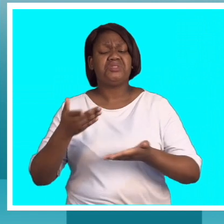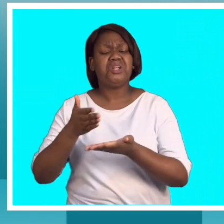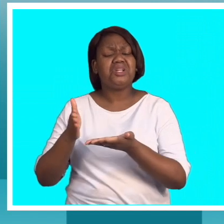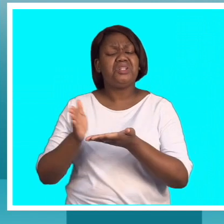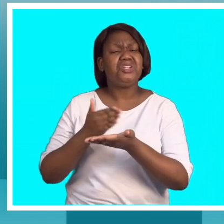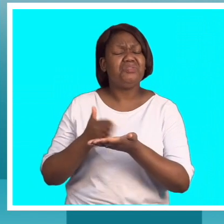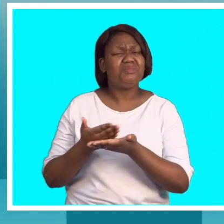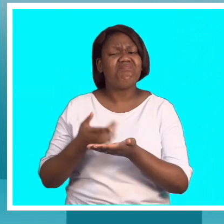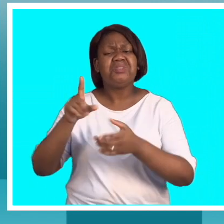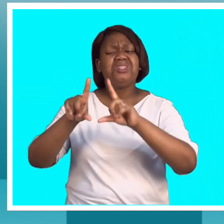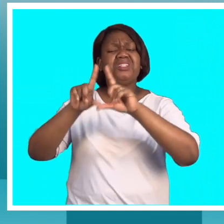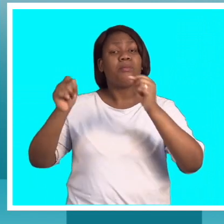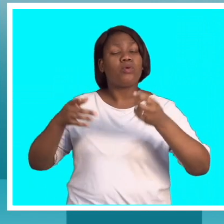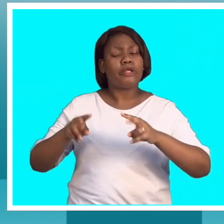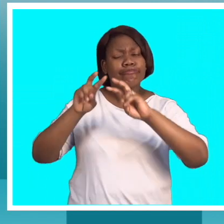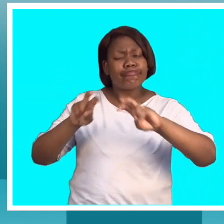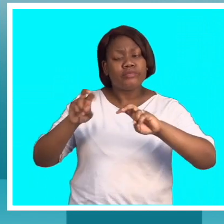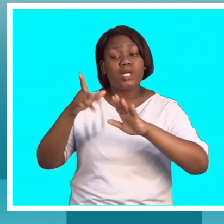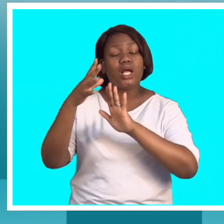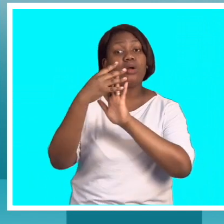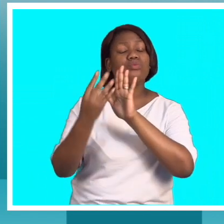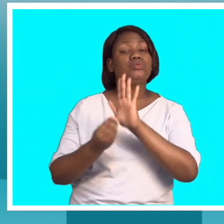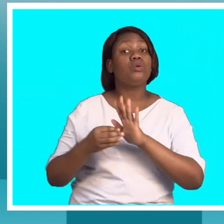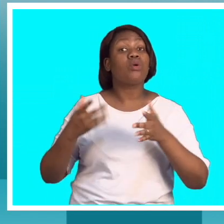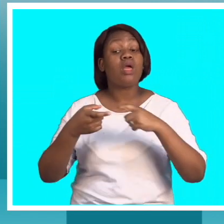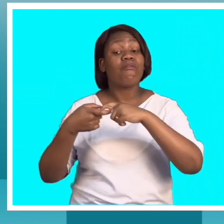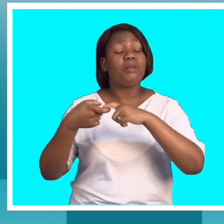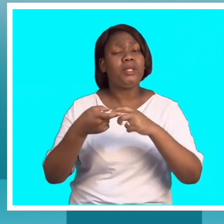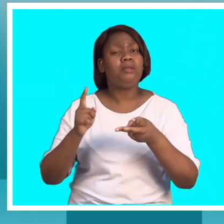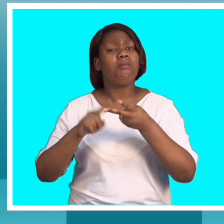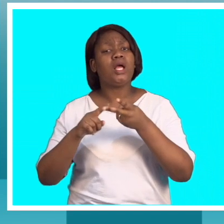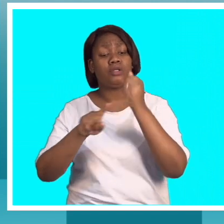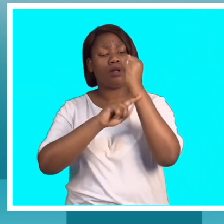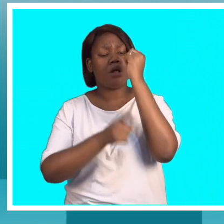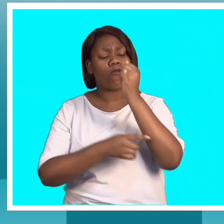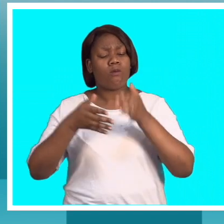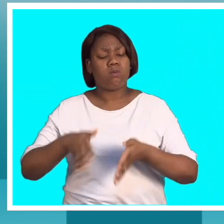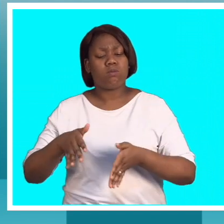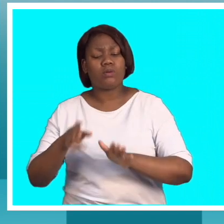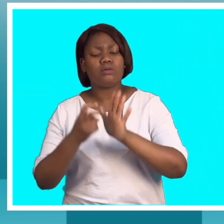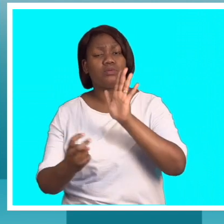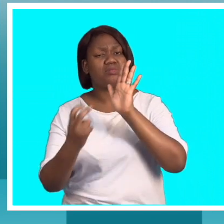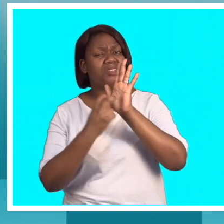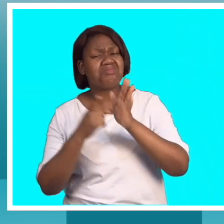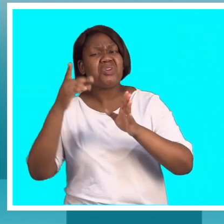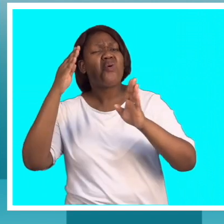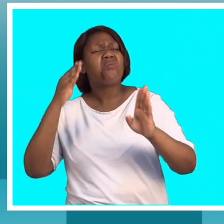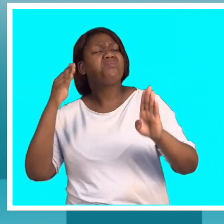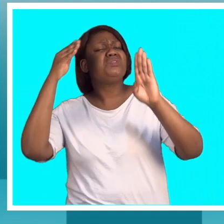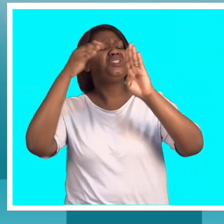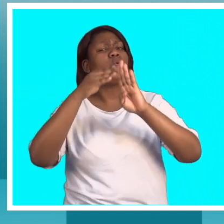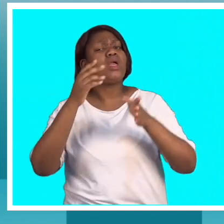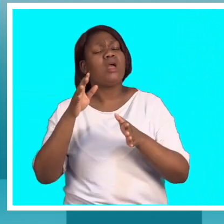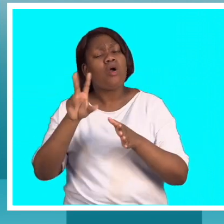Foi lançado em Maputo o livro que reporta o resultado de pesquisas realizadas na área de planeamento familiar,